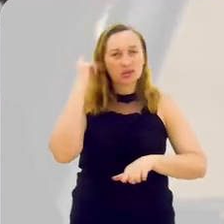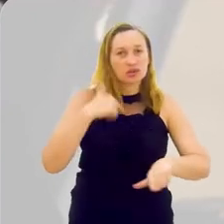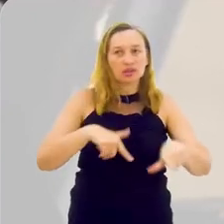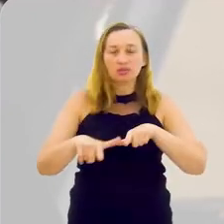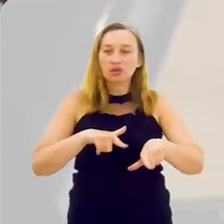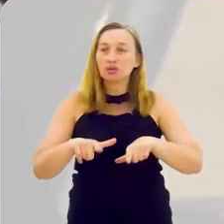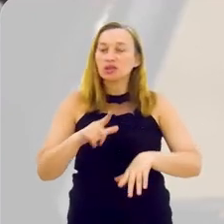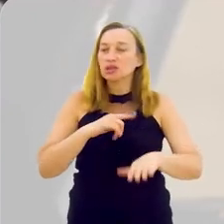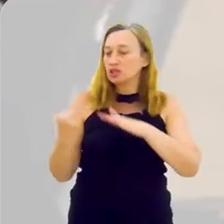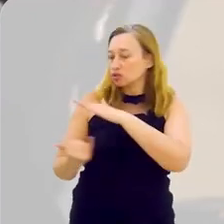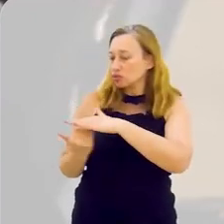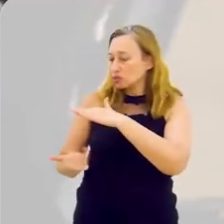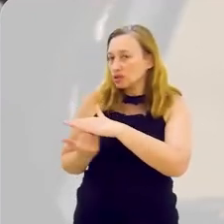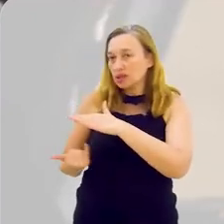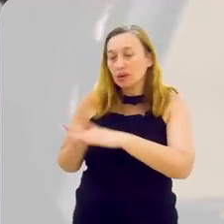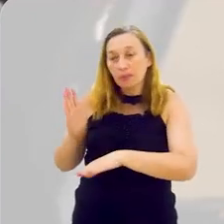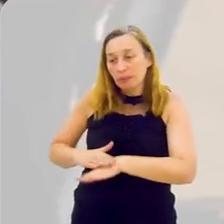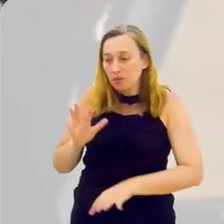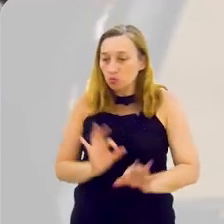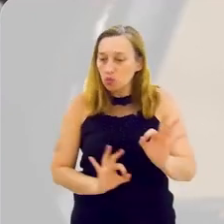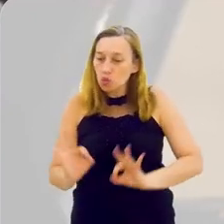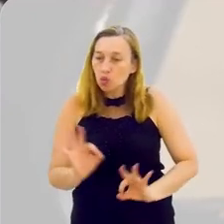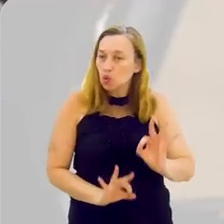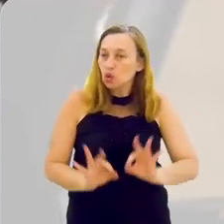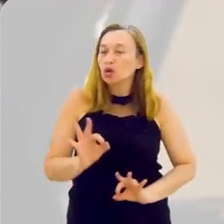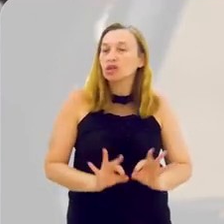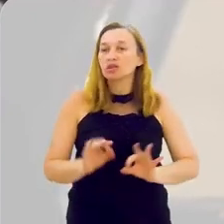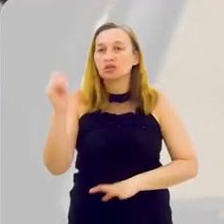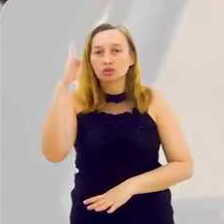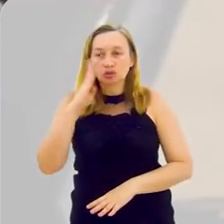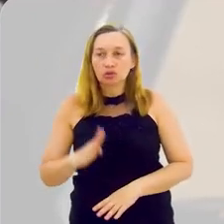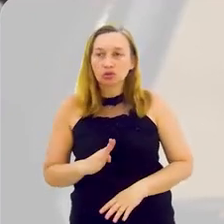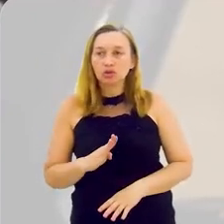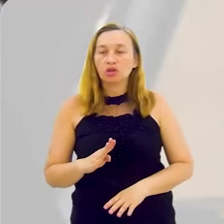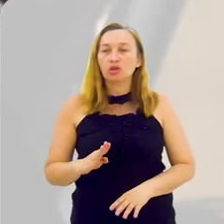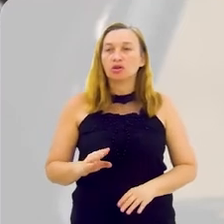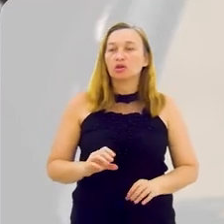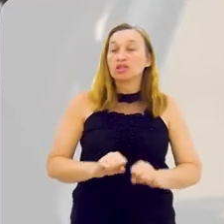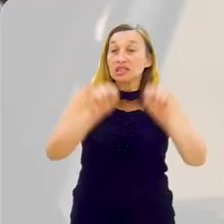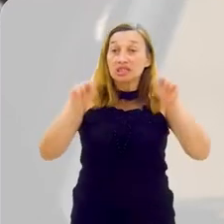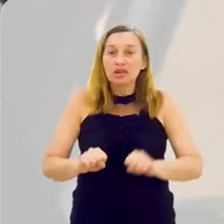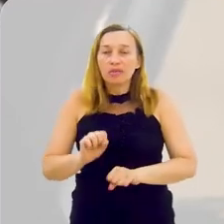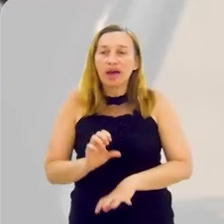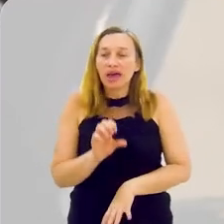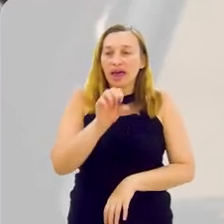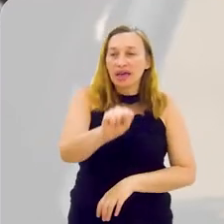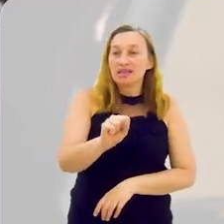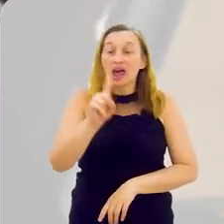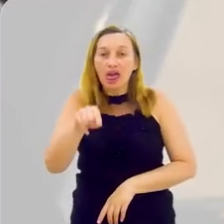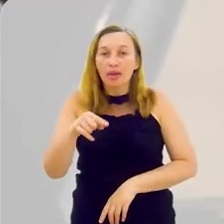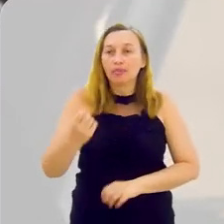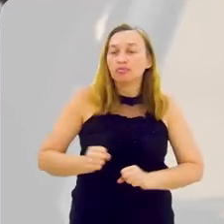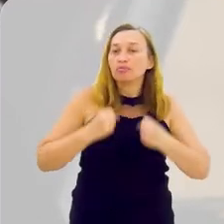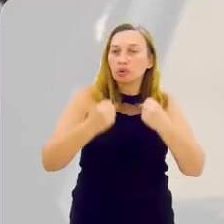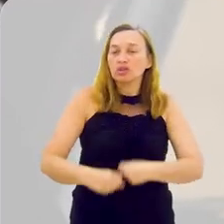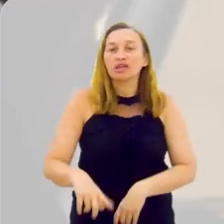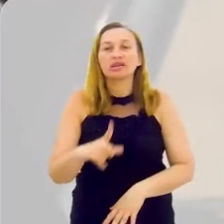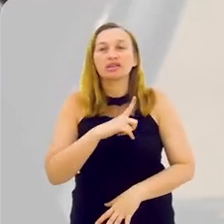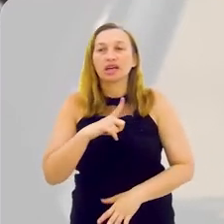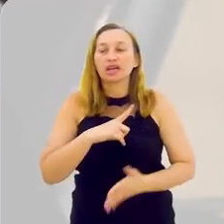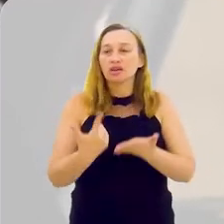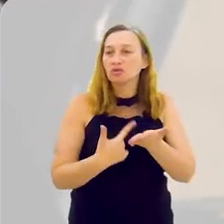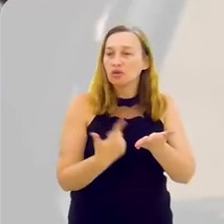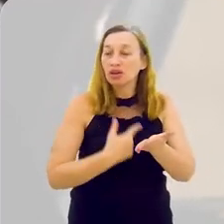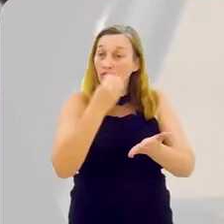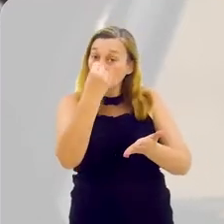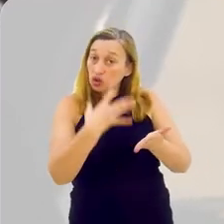seja do empreendedor, seja do trabalhador. E existem instituições muito bem organizadas hoje no Brasil. O Sistema S é